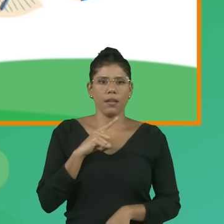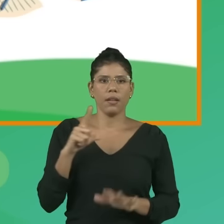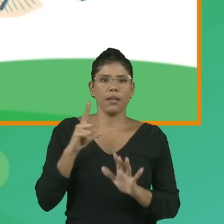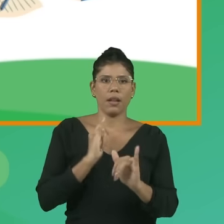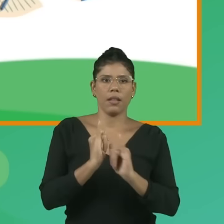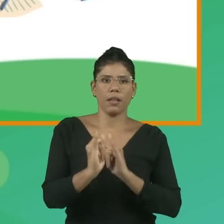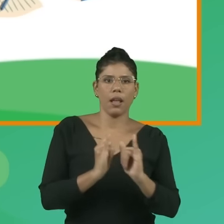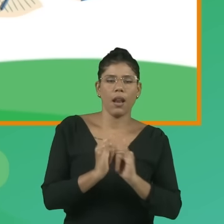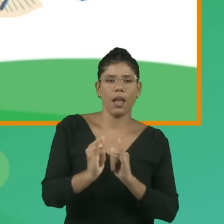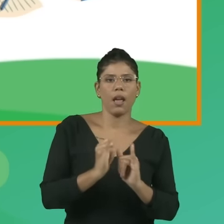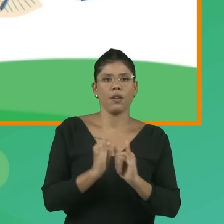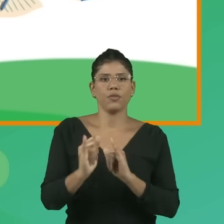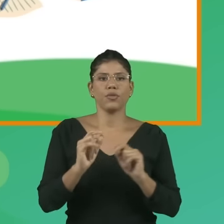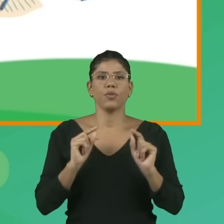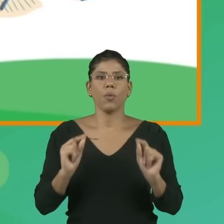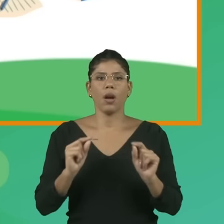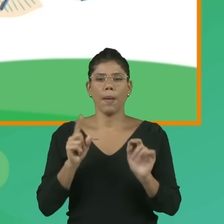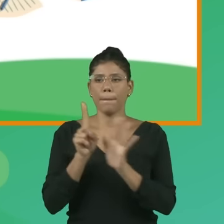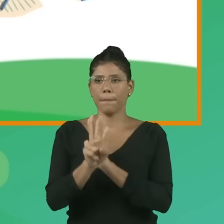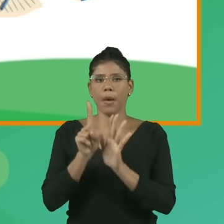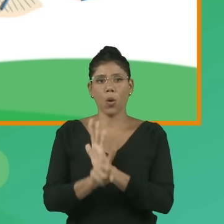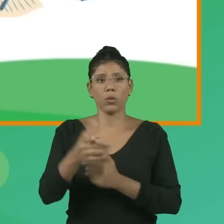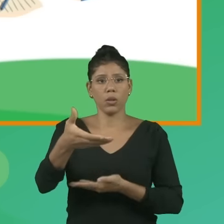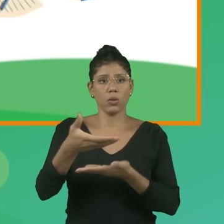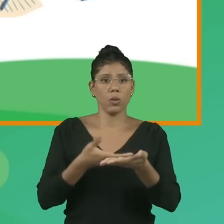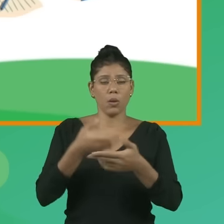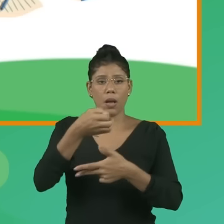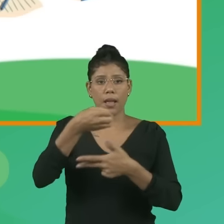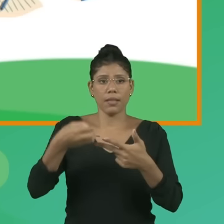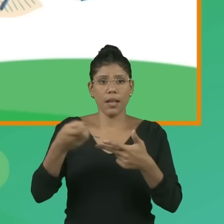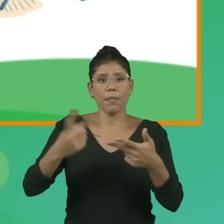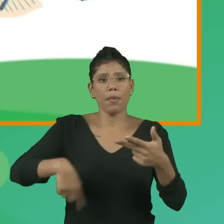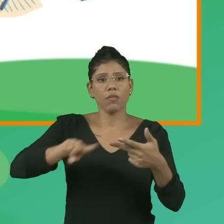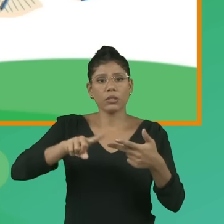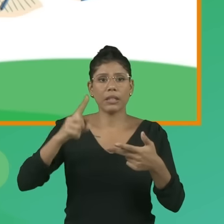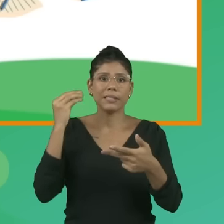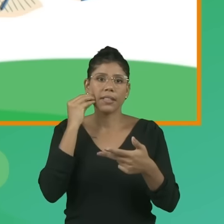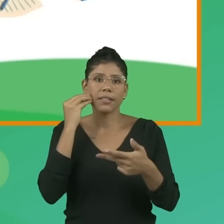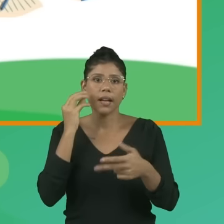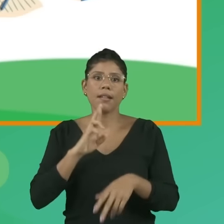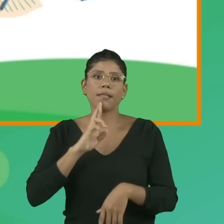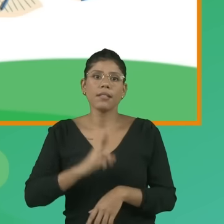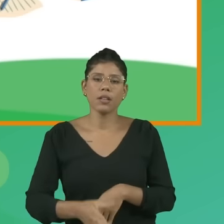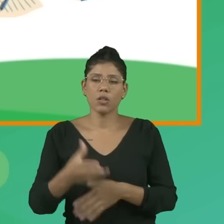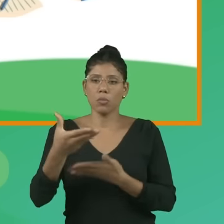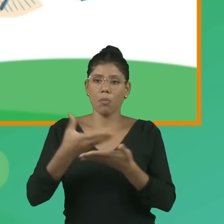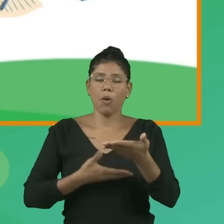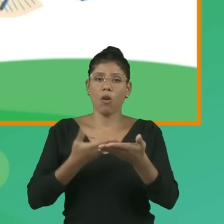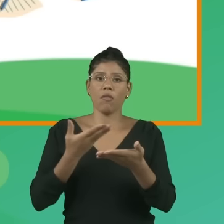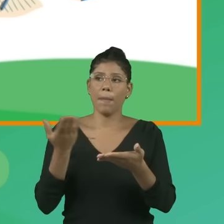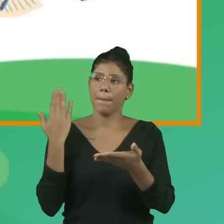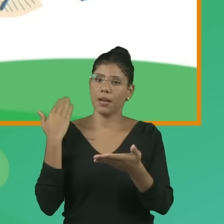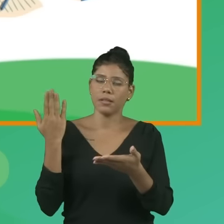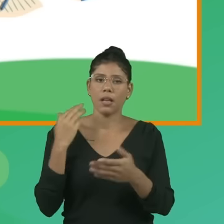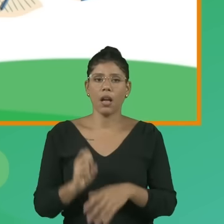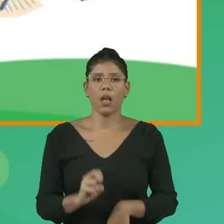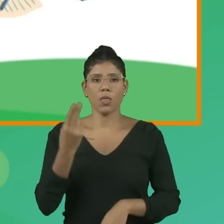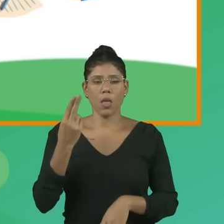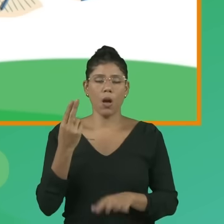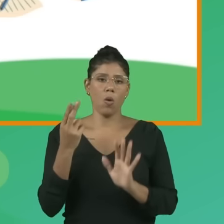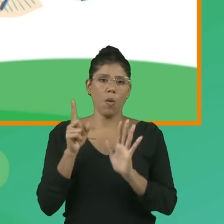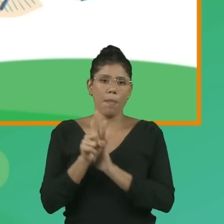nas mídias, questões do Enem para responder, questões de provas passadas ou questões feitas